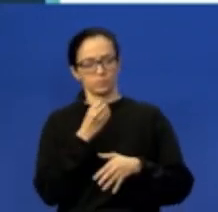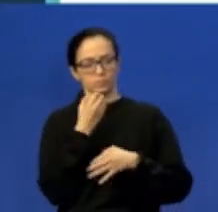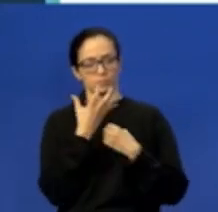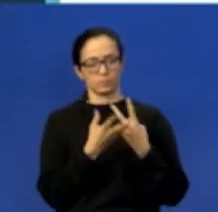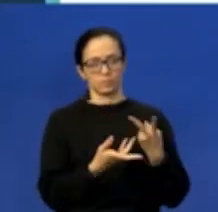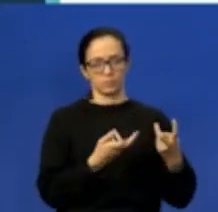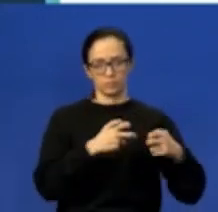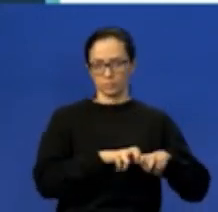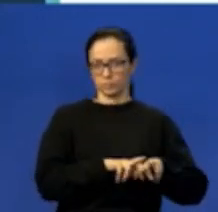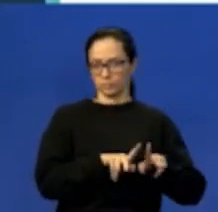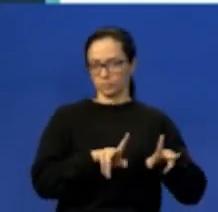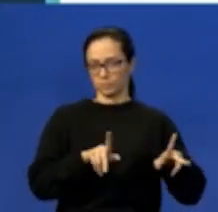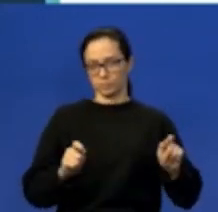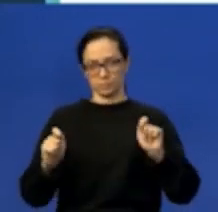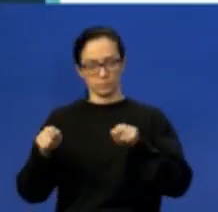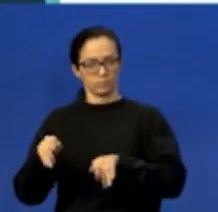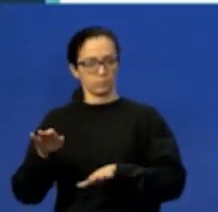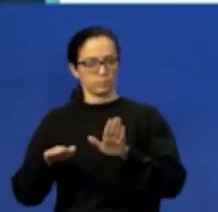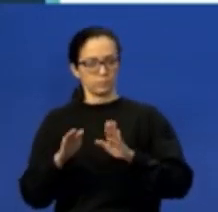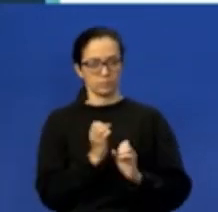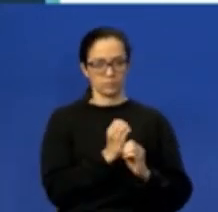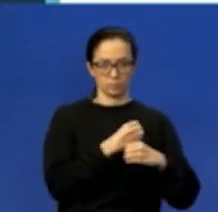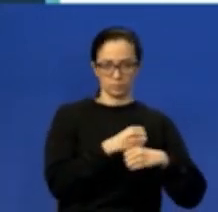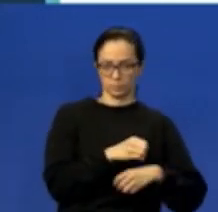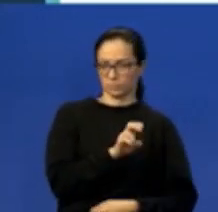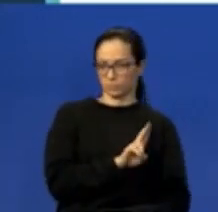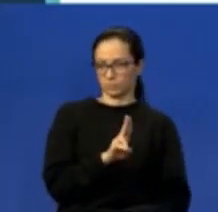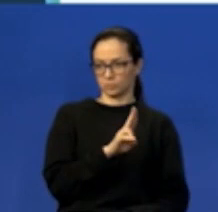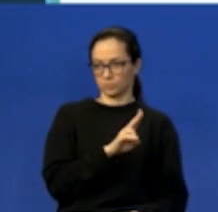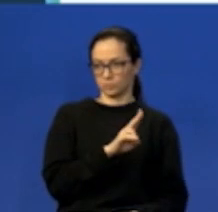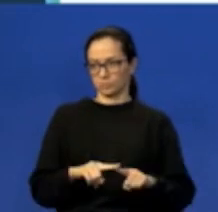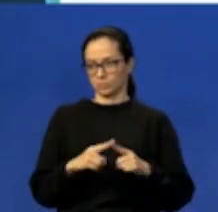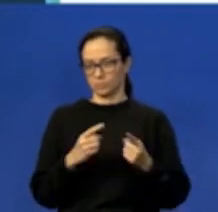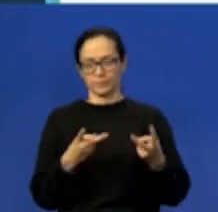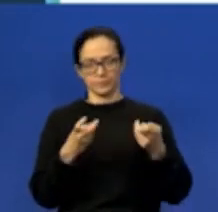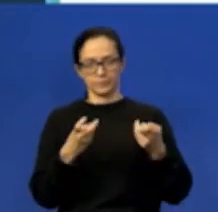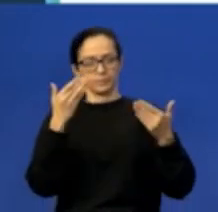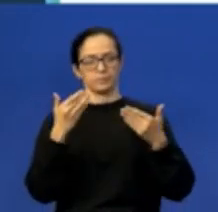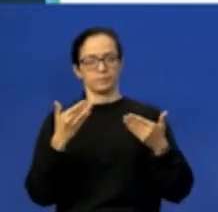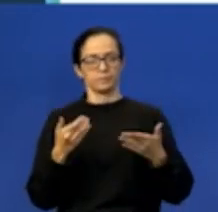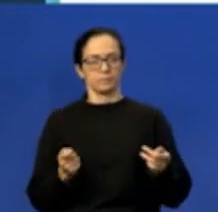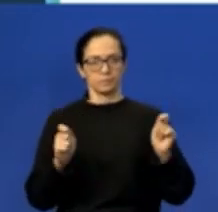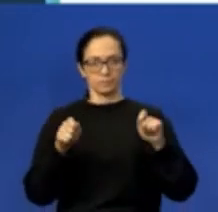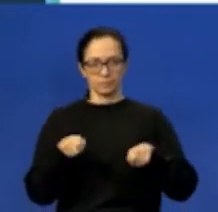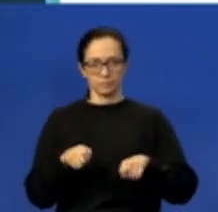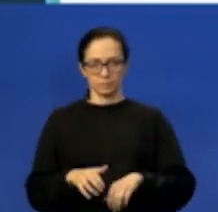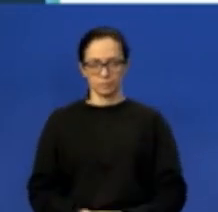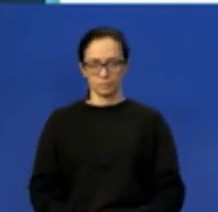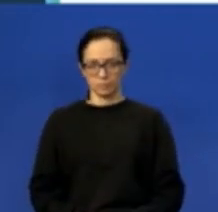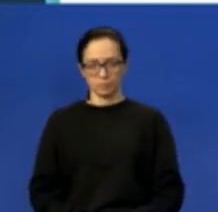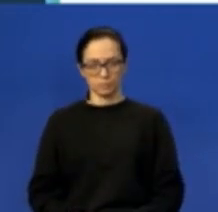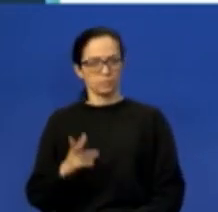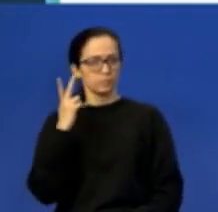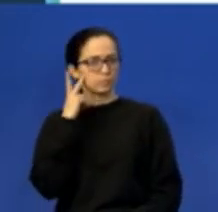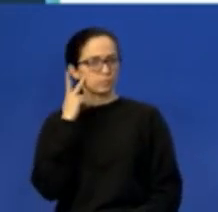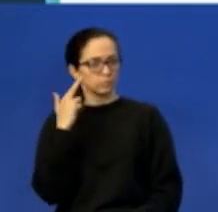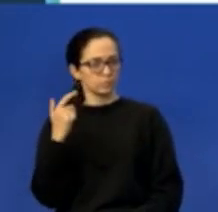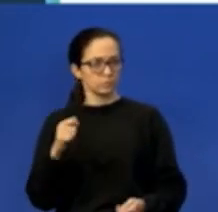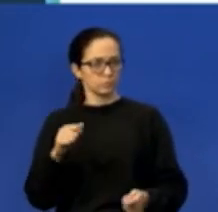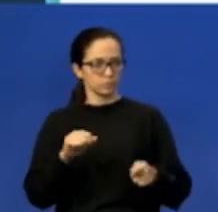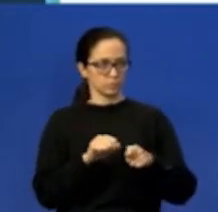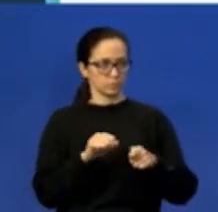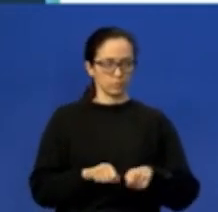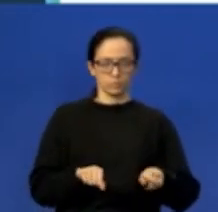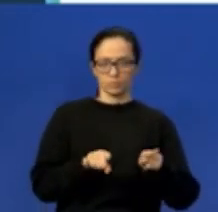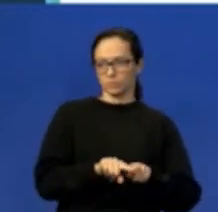podem ser variáveis em função do laboratório, mas eles são, de alguma forma, comuns entre eles.